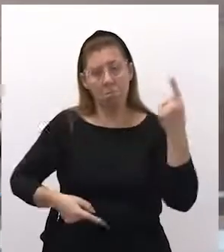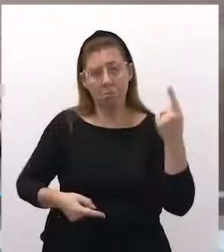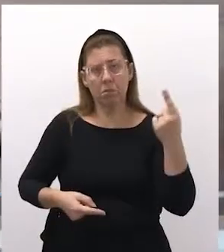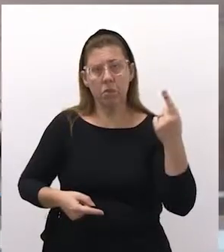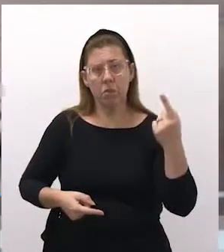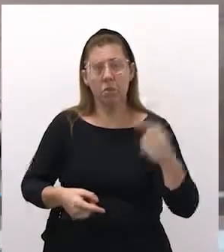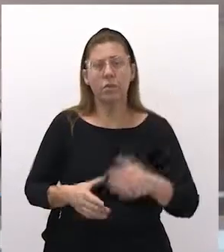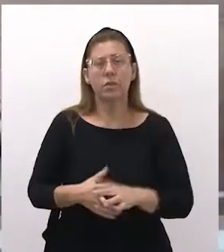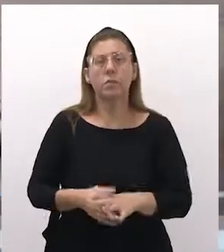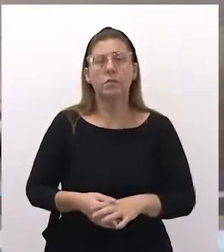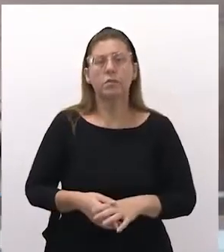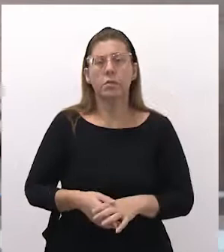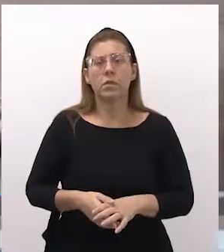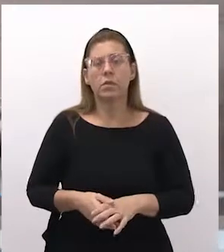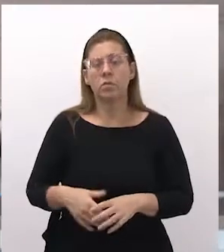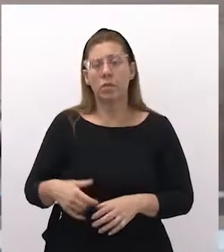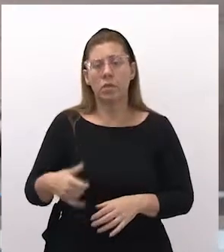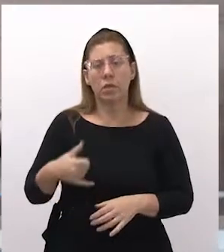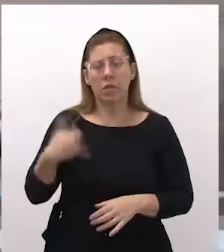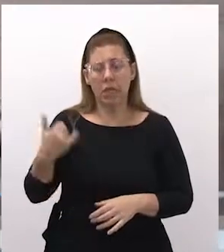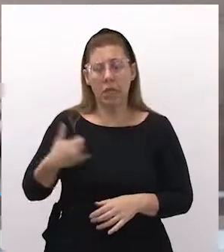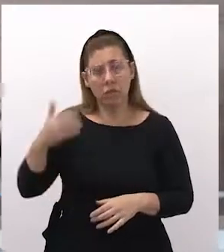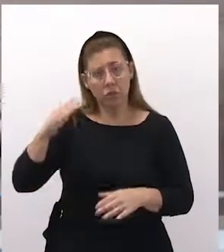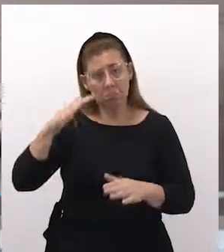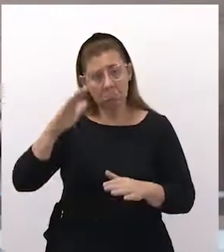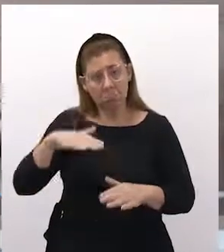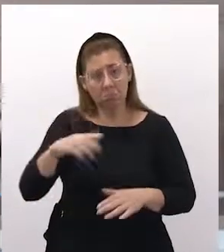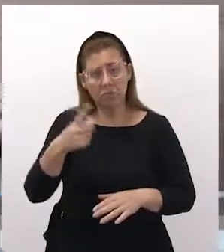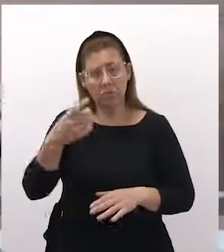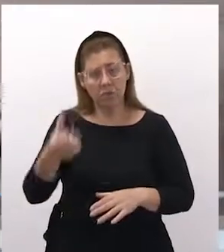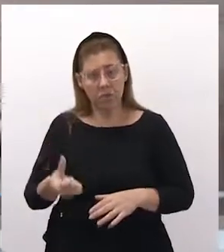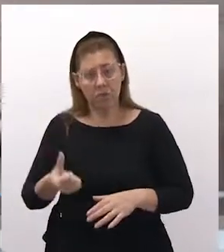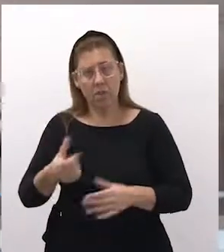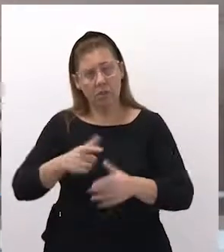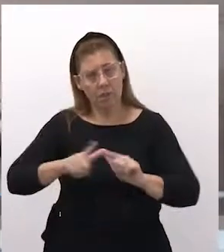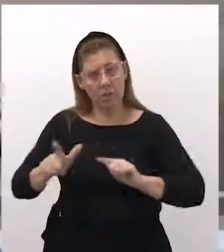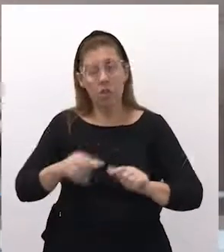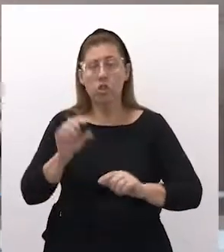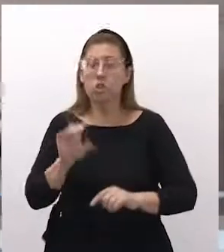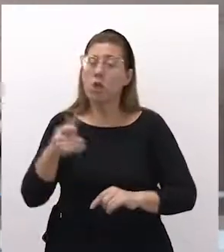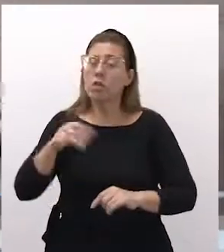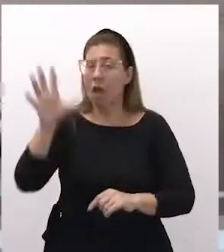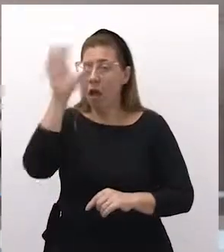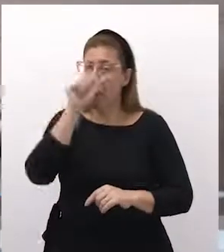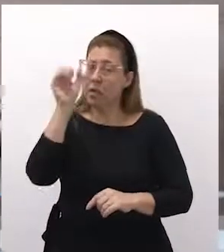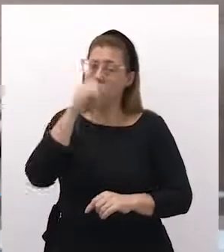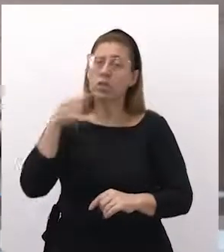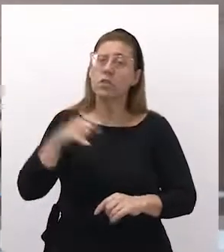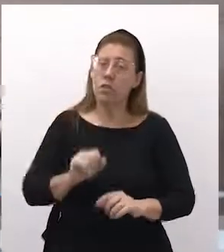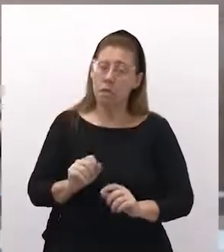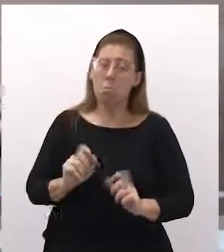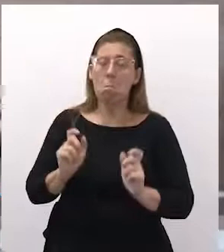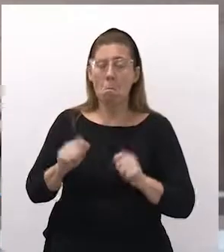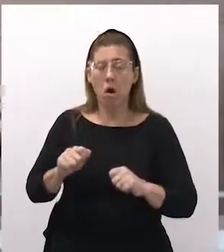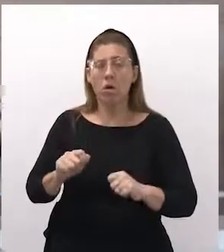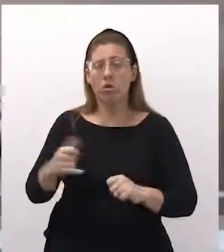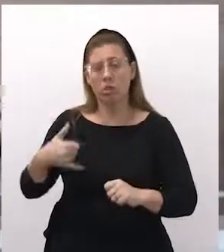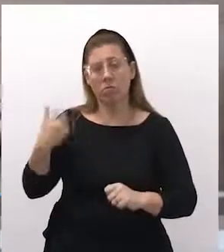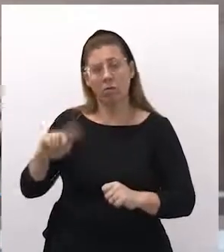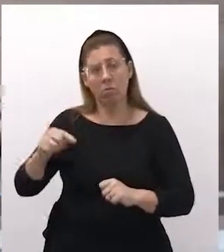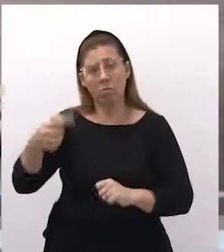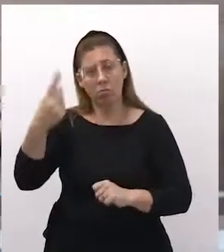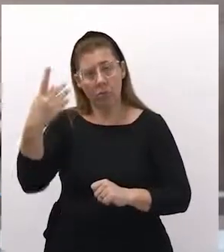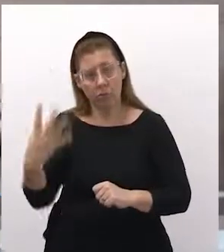trabalho para menores de 16 anos, exceto como aprendiz, quando é possível a partir dos 14